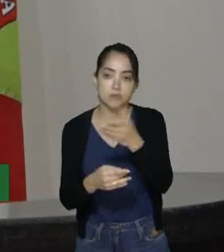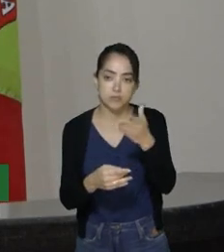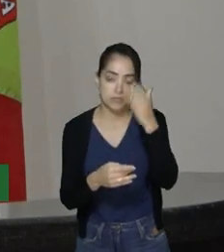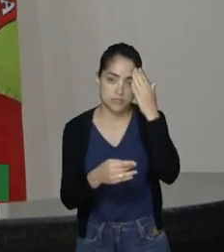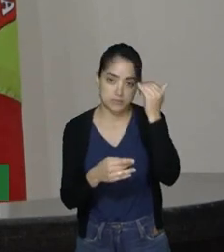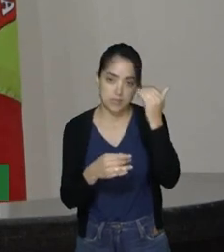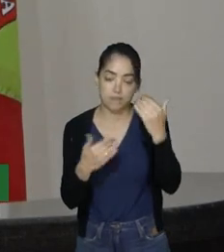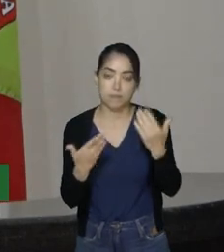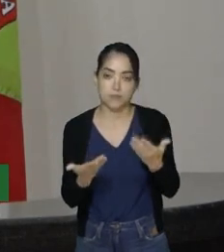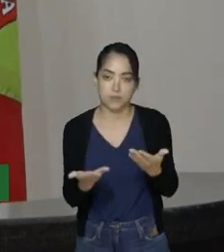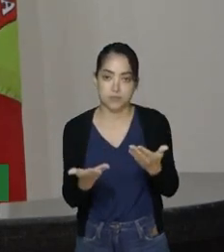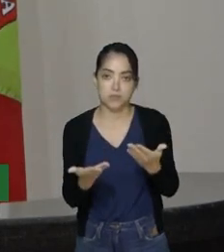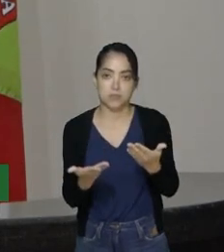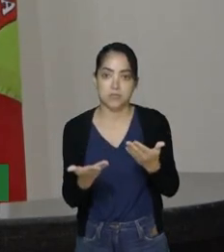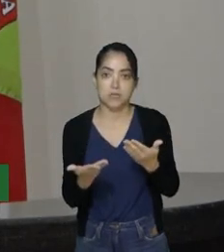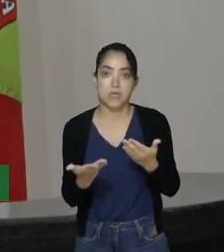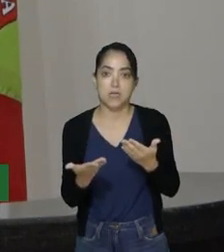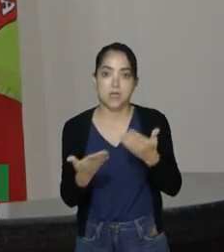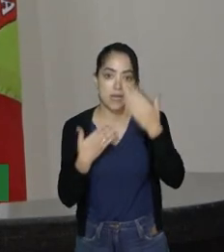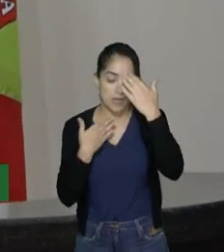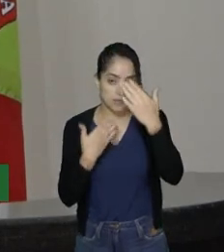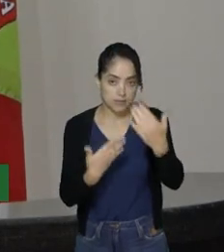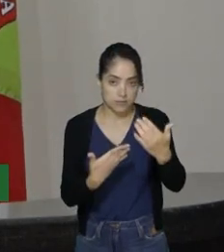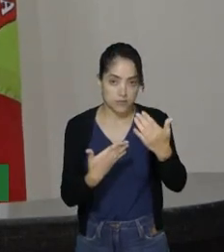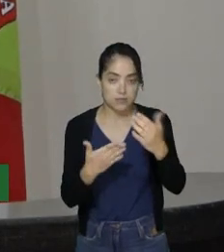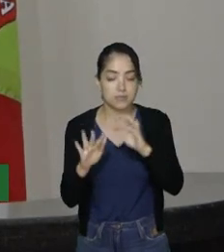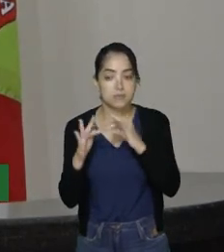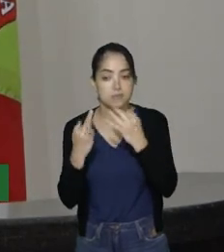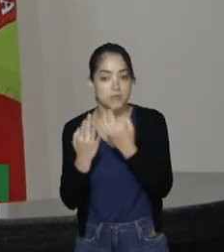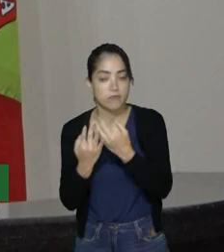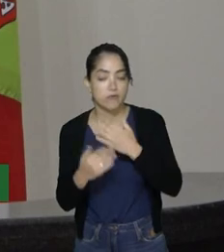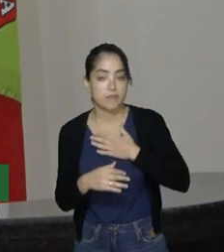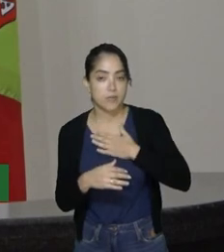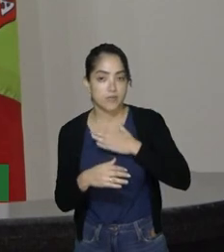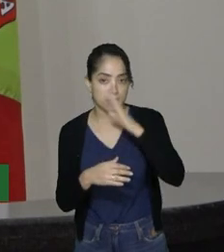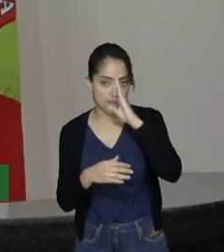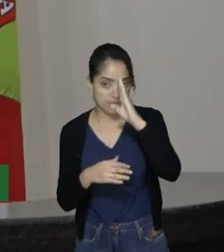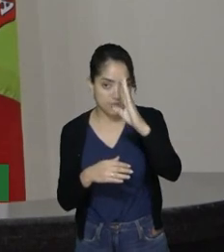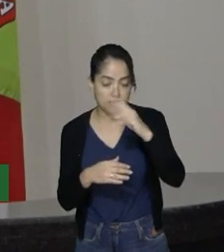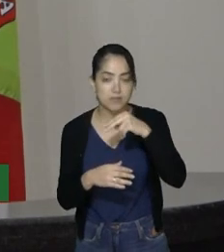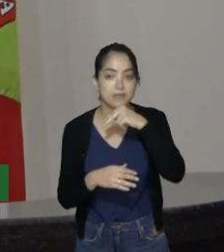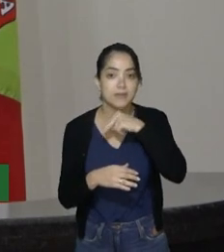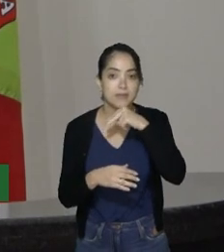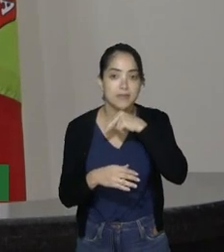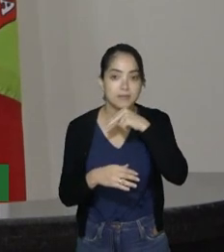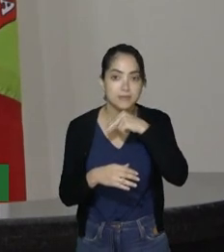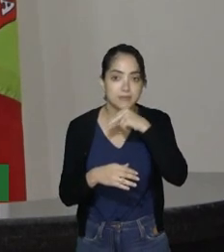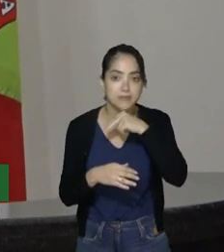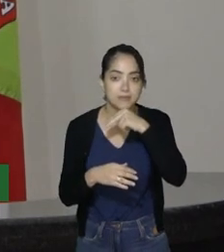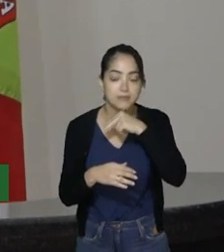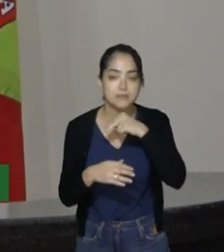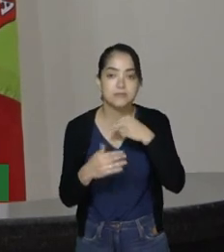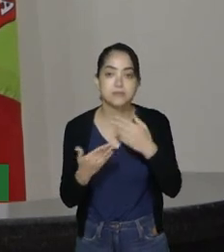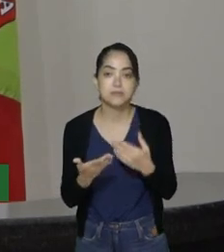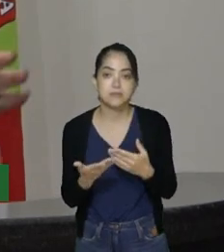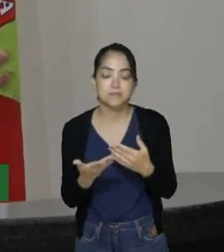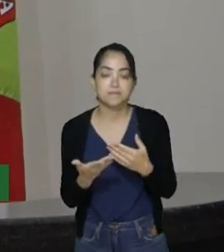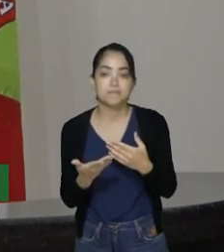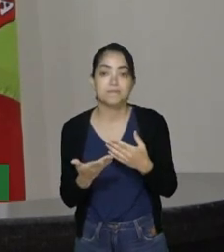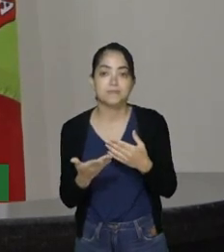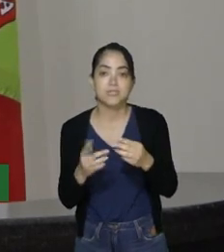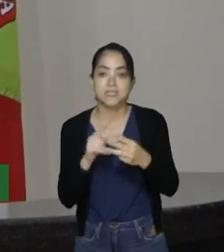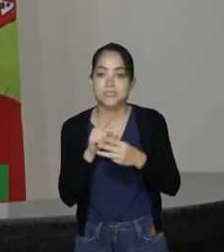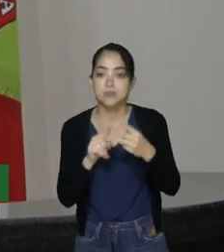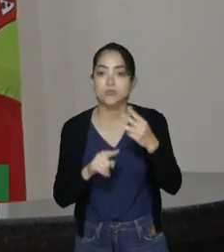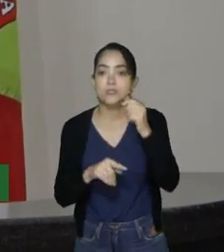tá? Quero agradecer a minha família e principalmente as minhas netas. Coisa mais gozada. São três